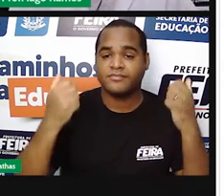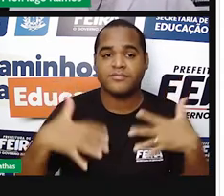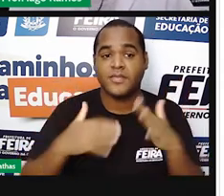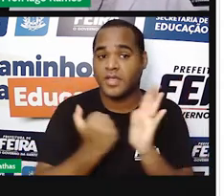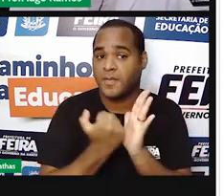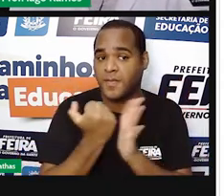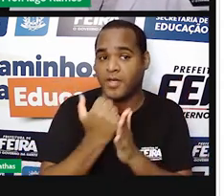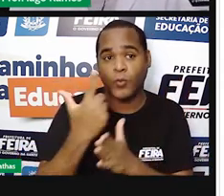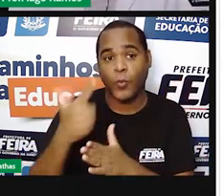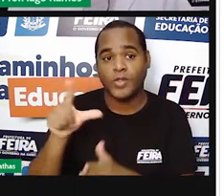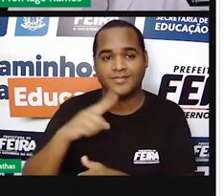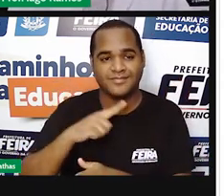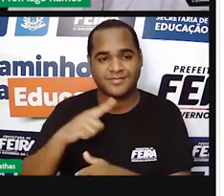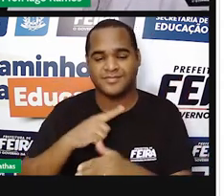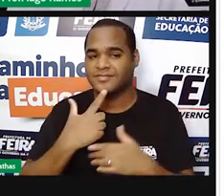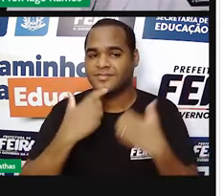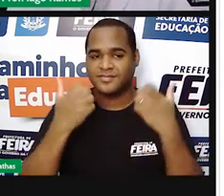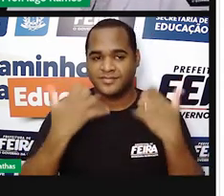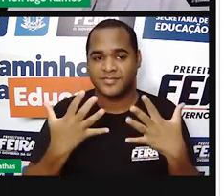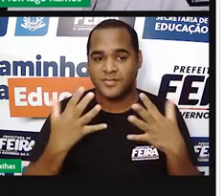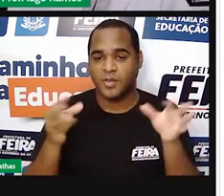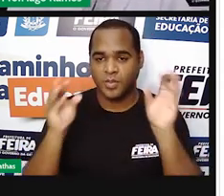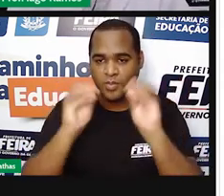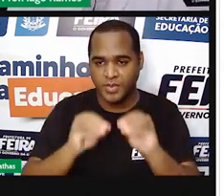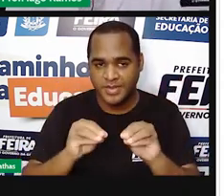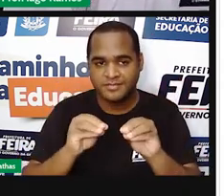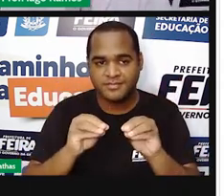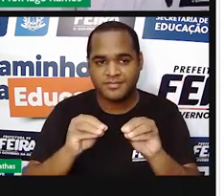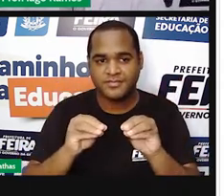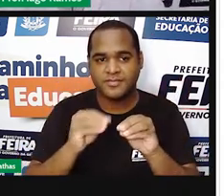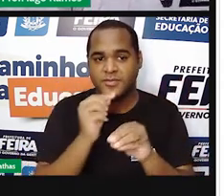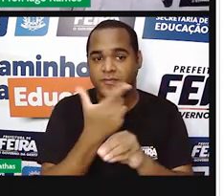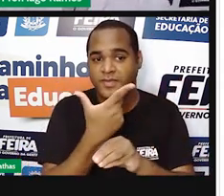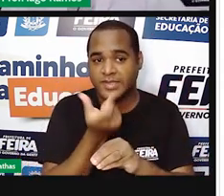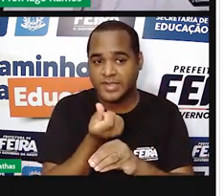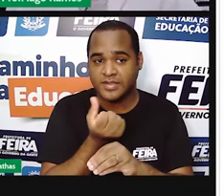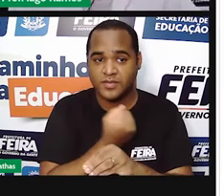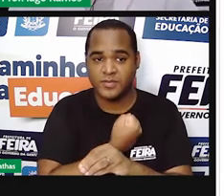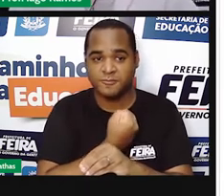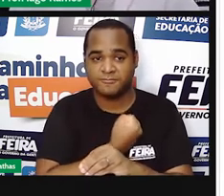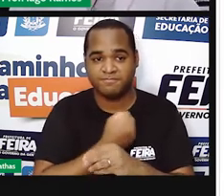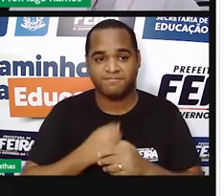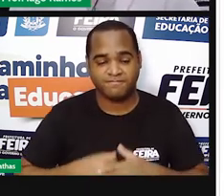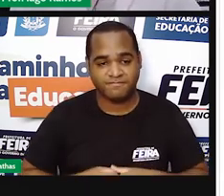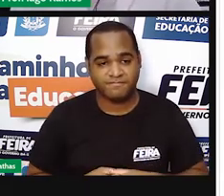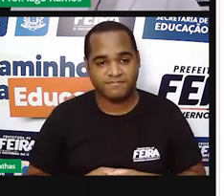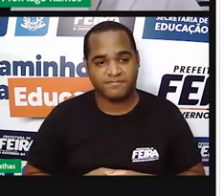então mais uma vez Vamos colocar aqui 26